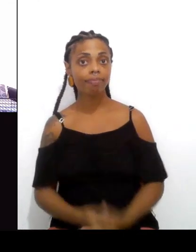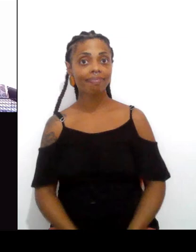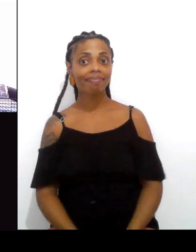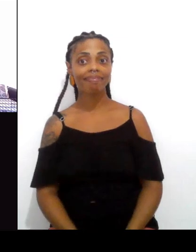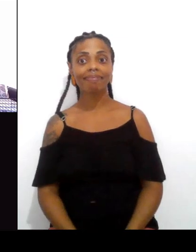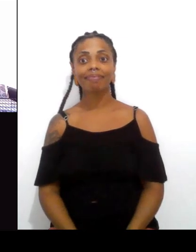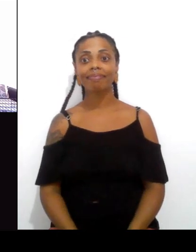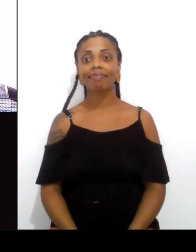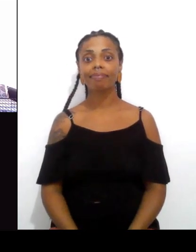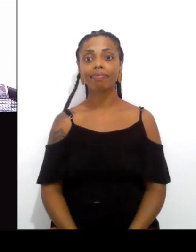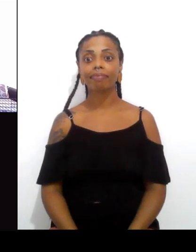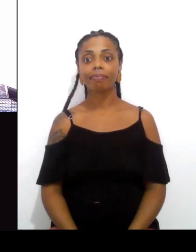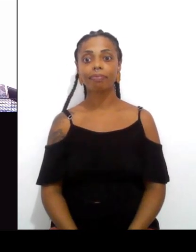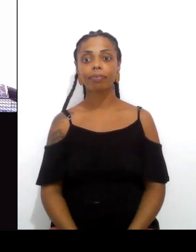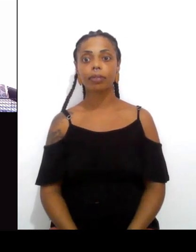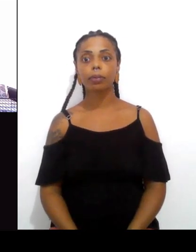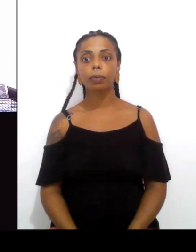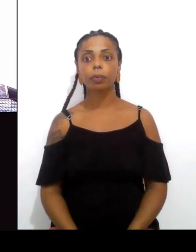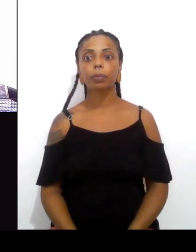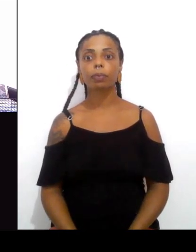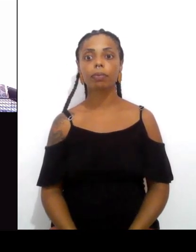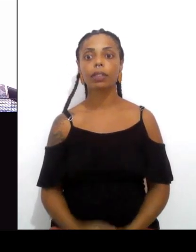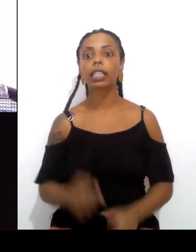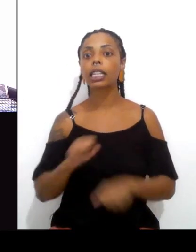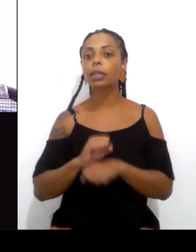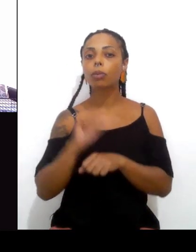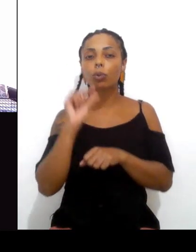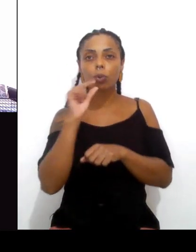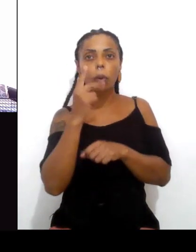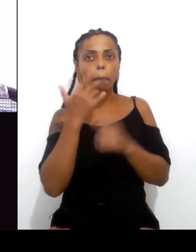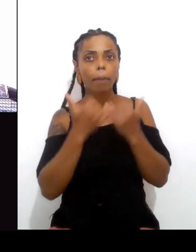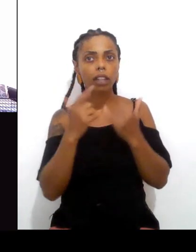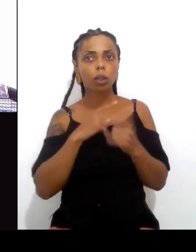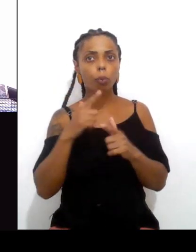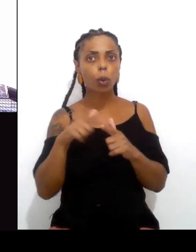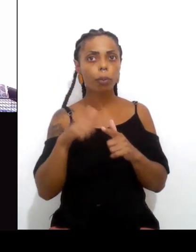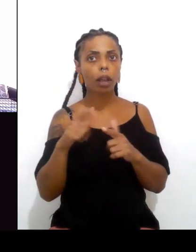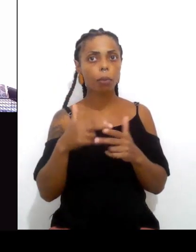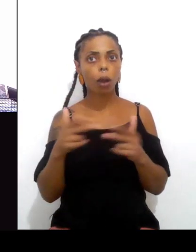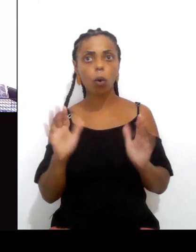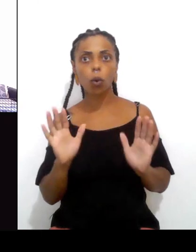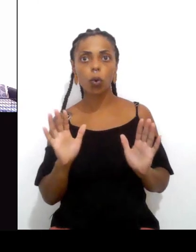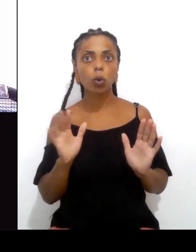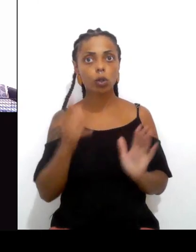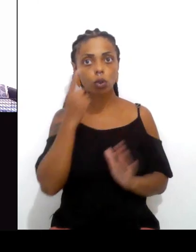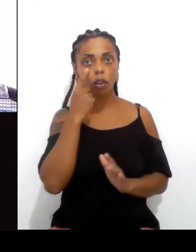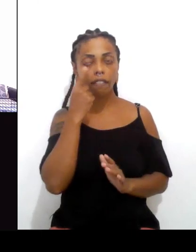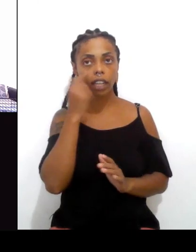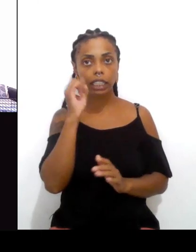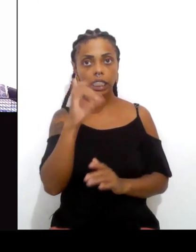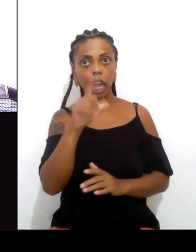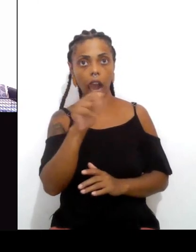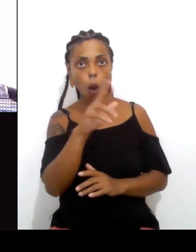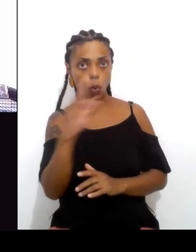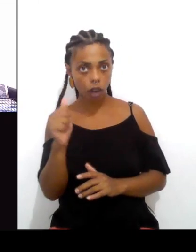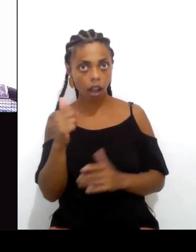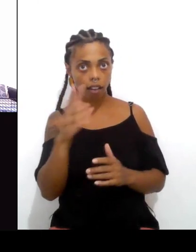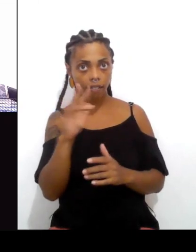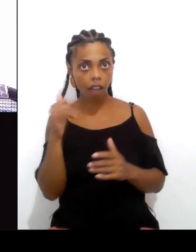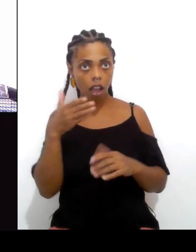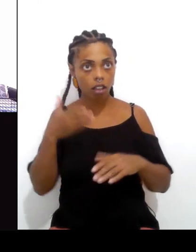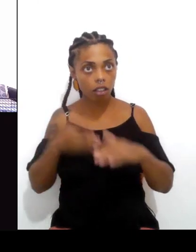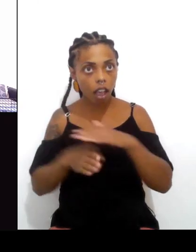só um momento gente acho que a gente está com um problema aqui Tô verificando aqui se a Laura já tá entrando na